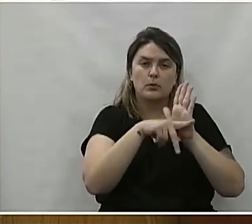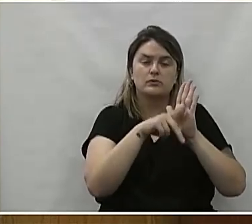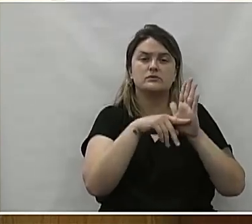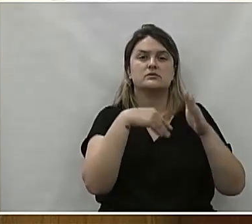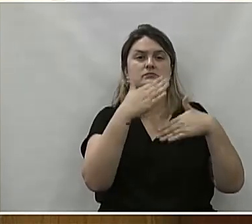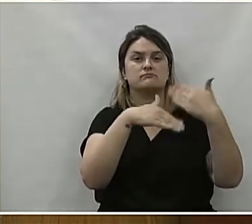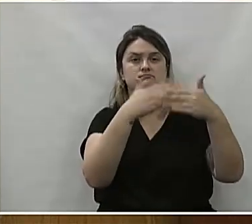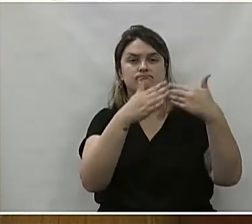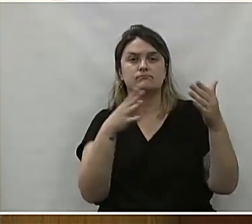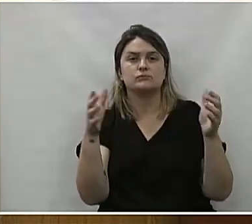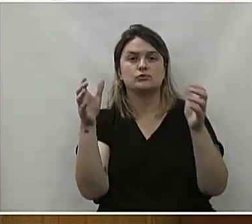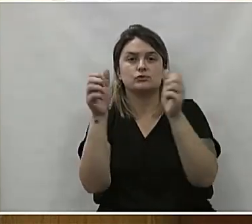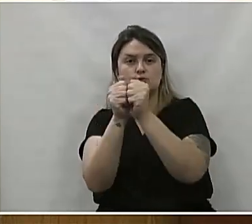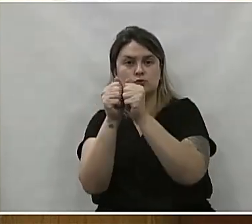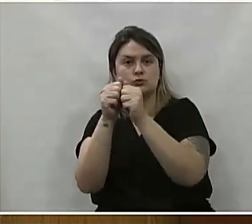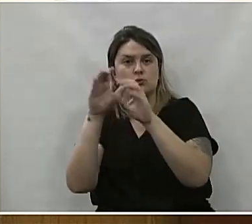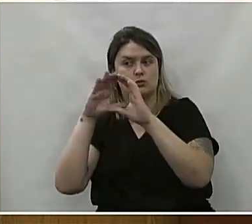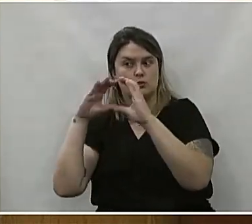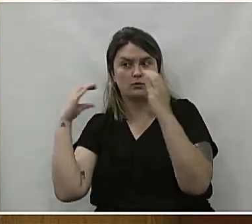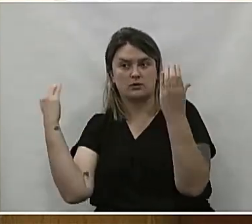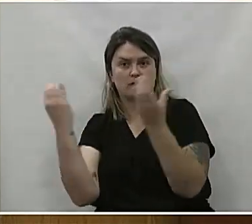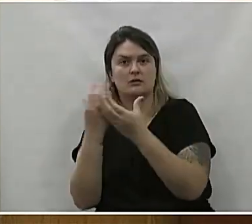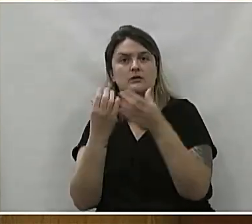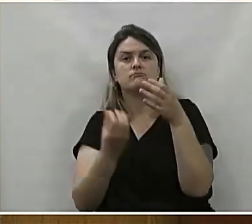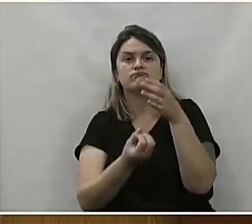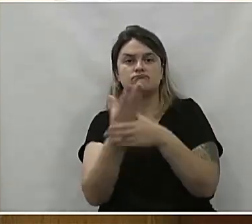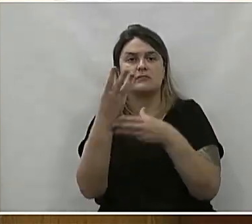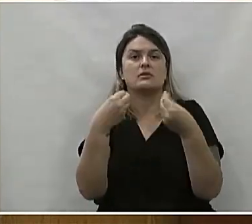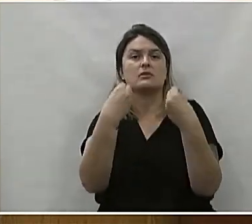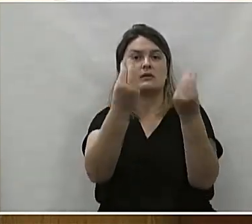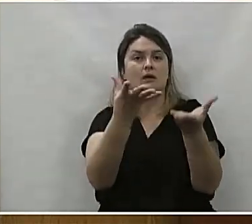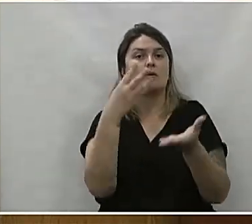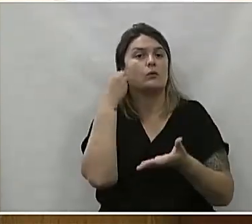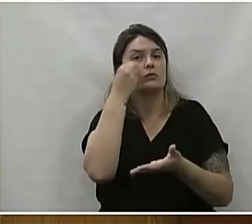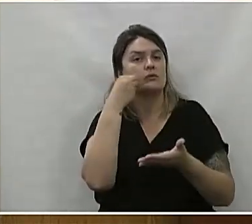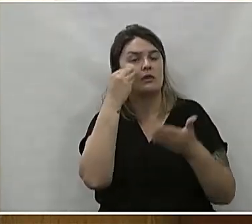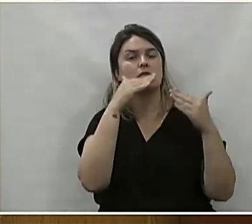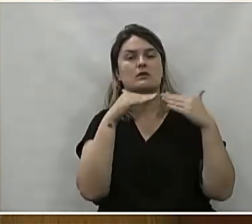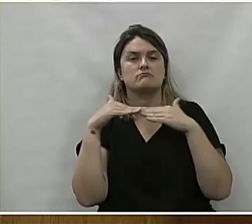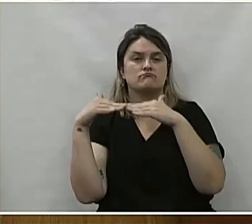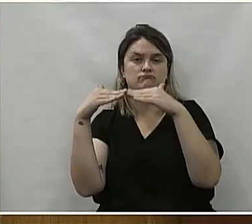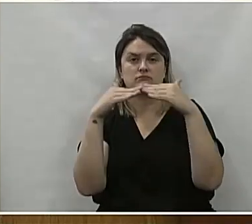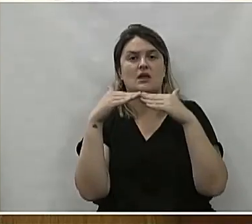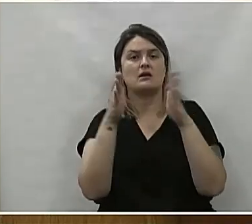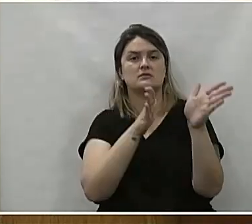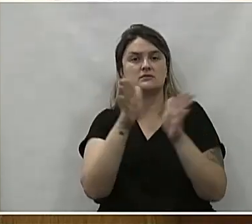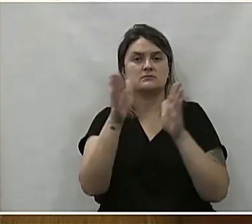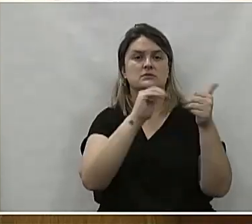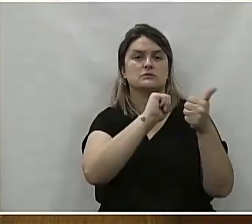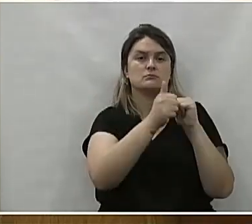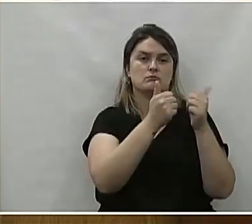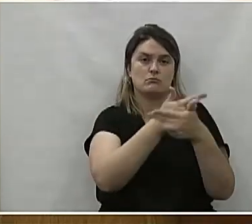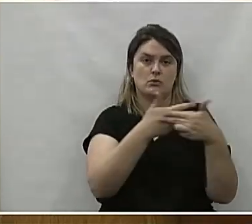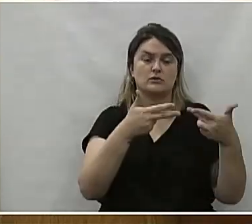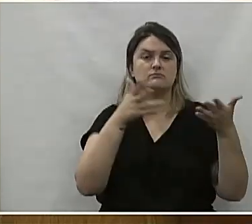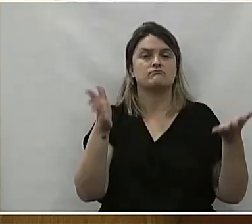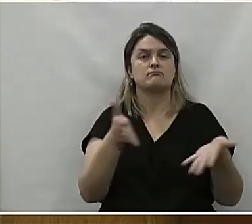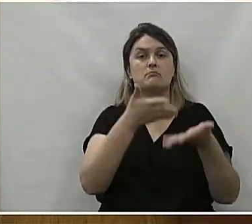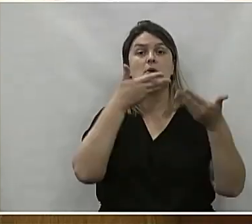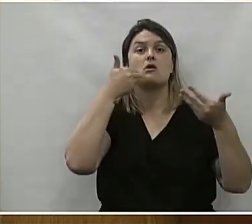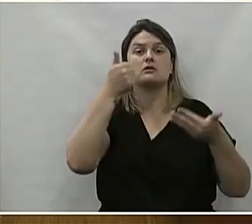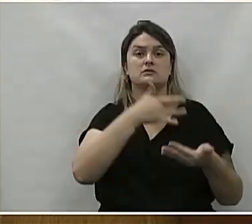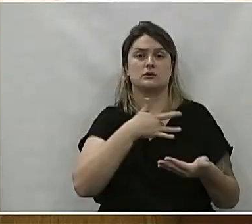Desenvolvidos Em conjunto Com a comunidade É possível criar Oportunidades equitativas De acesso ao esporte Promovendo a saúde